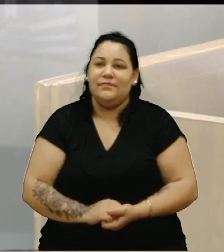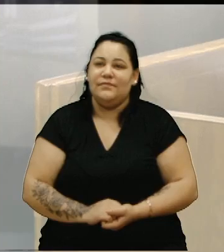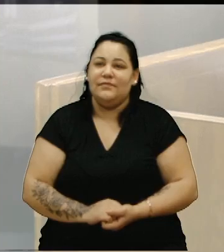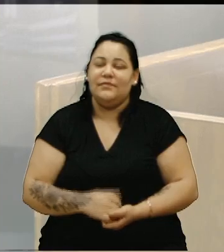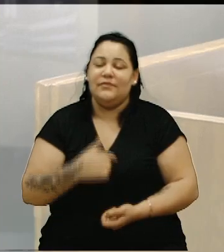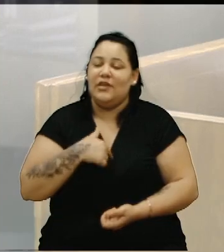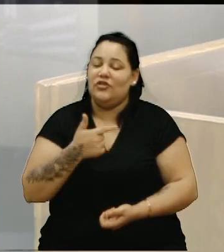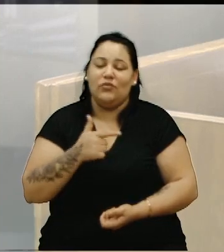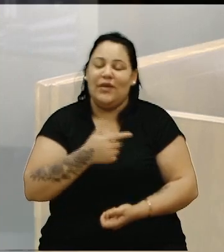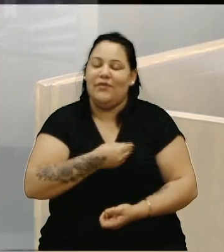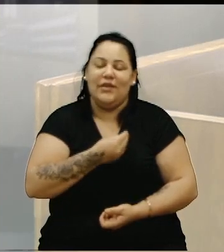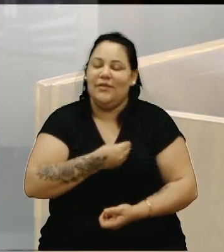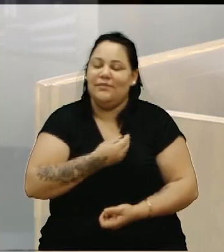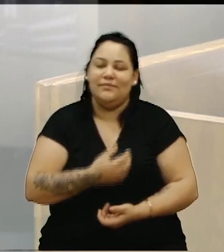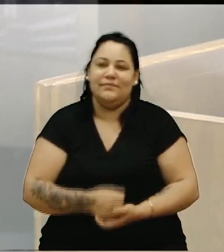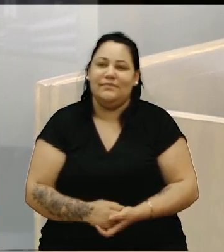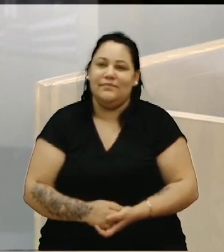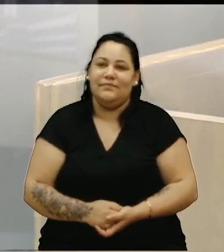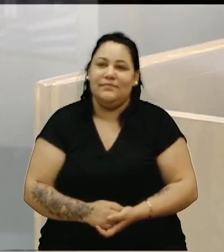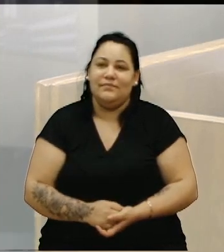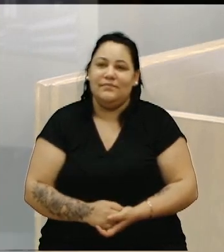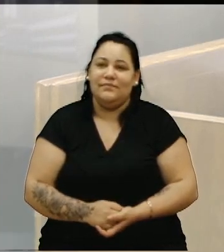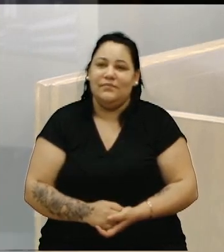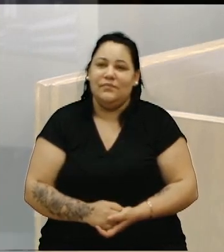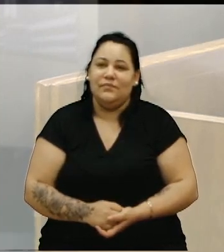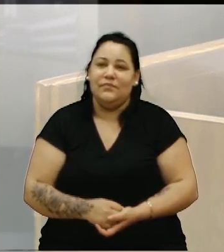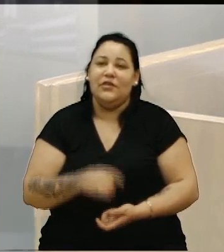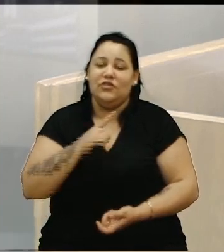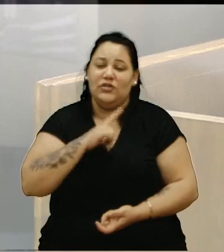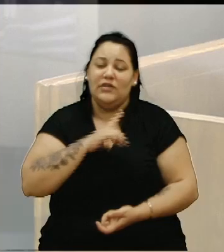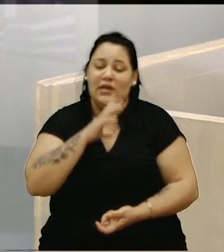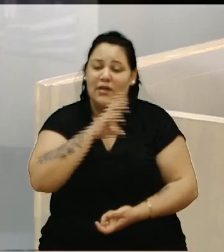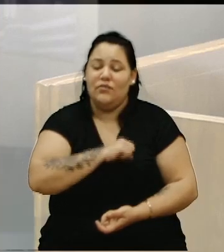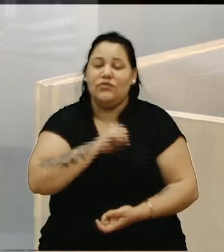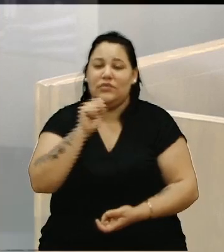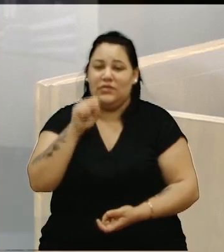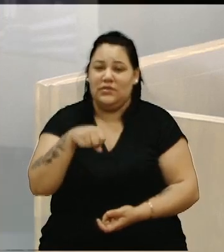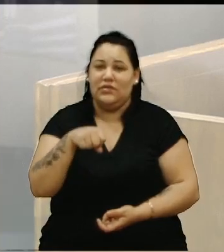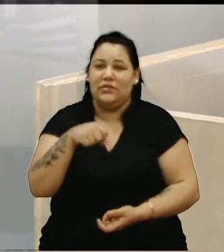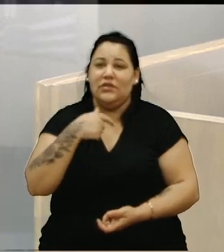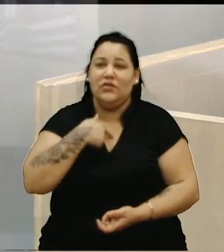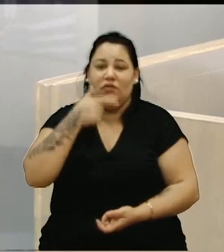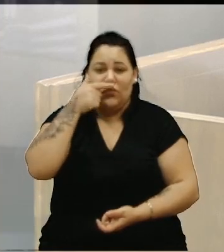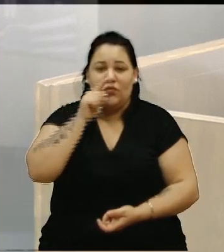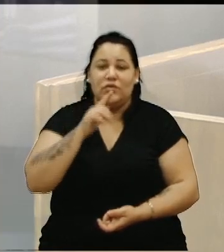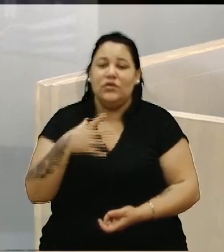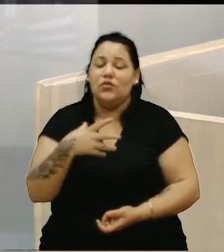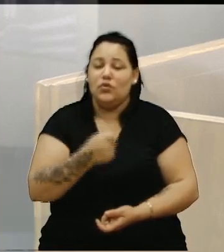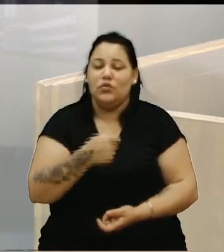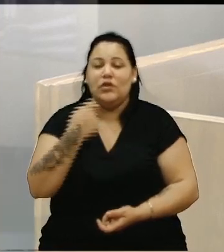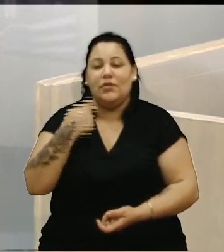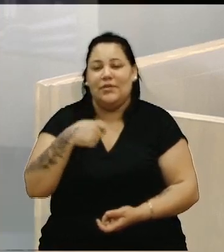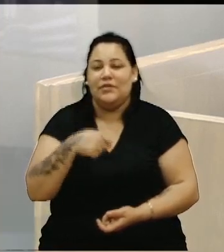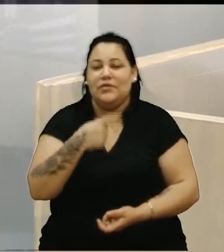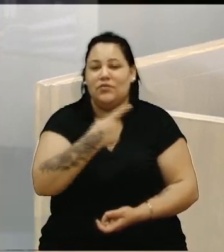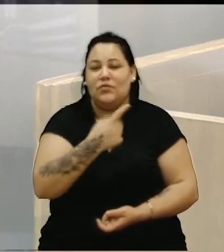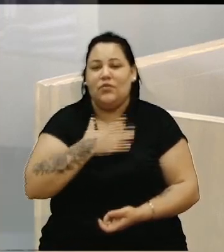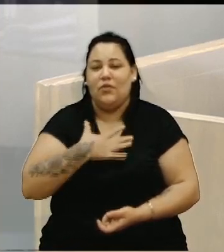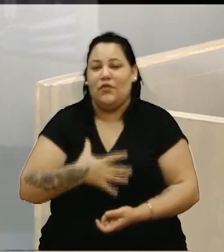vida. Mas a gente tem muito amor e eu sei que vou conseguir tudo o que eu preciso para ele.